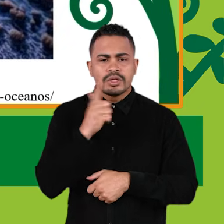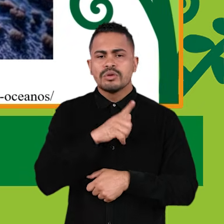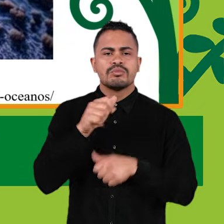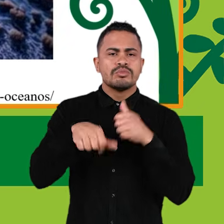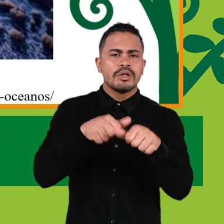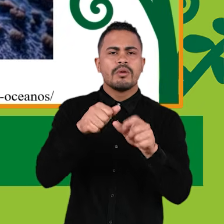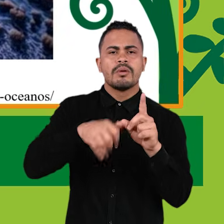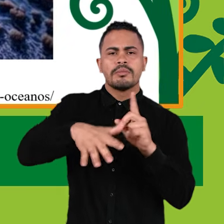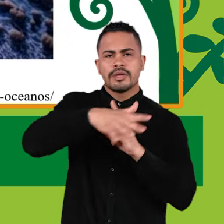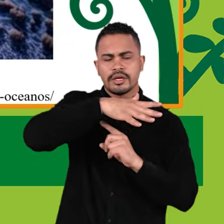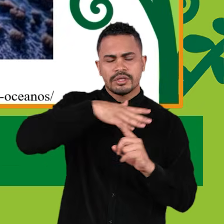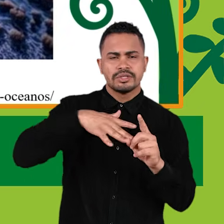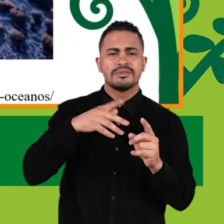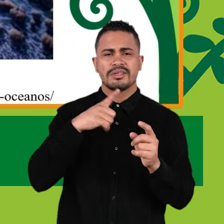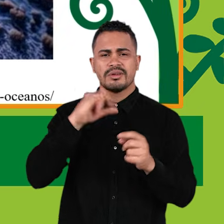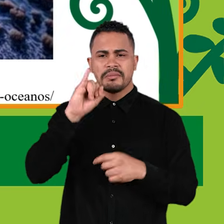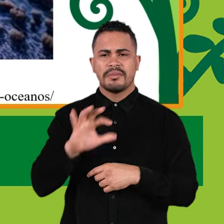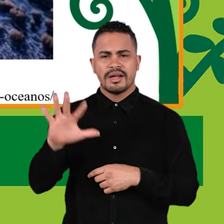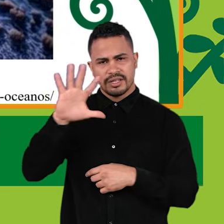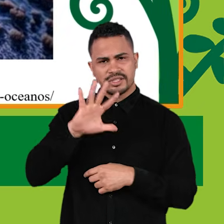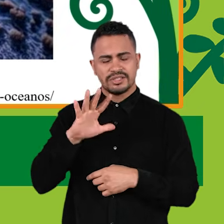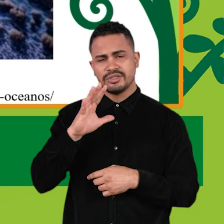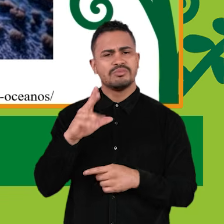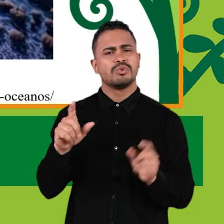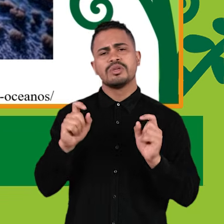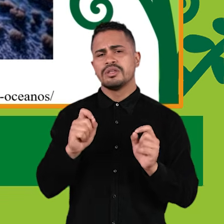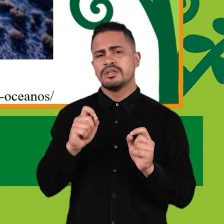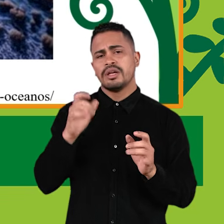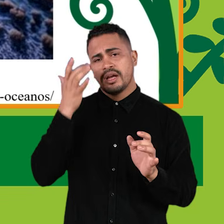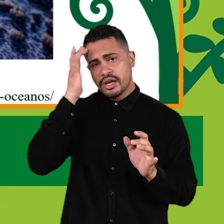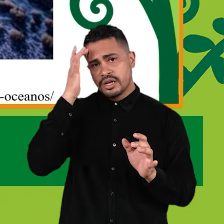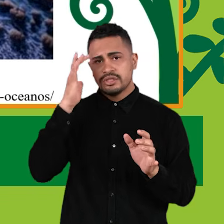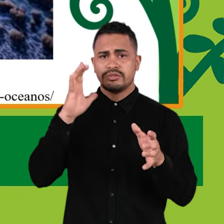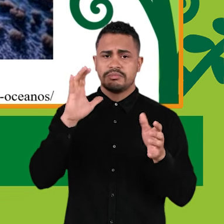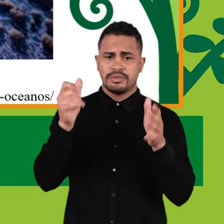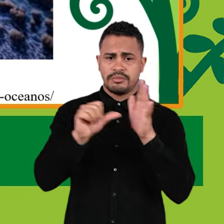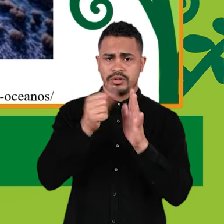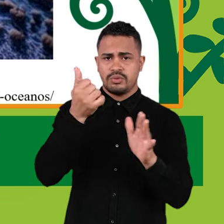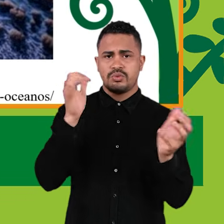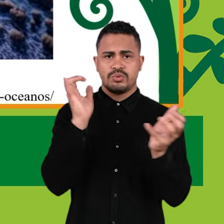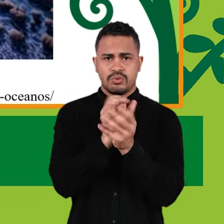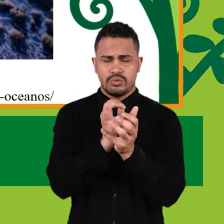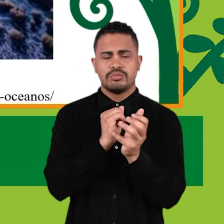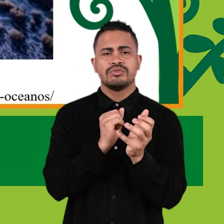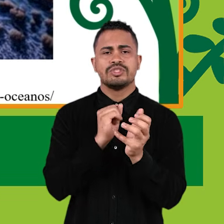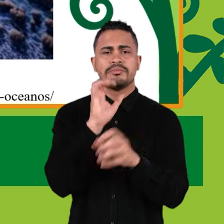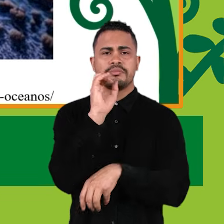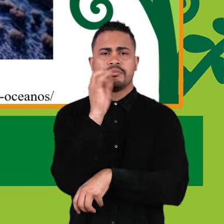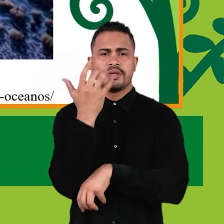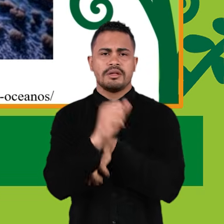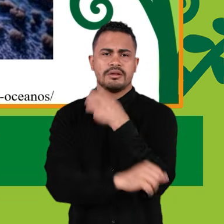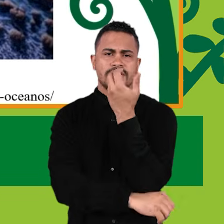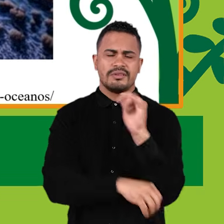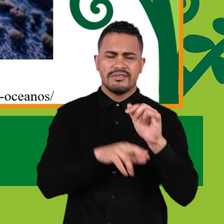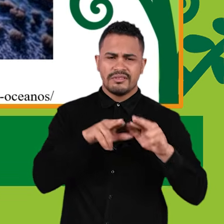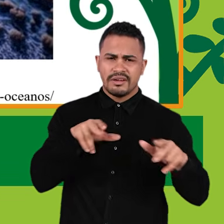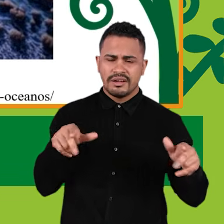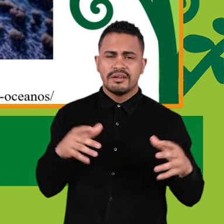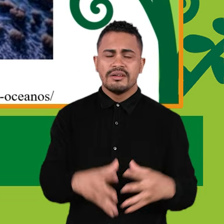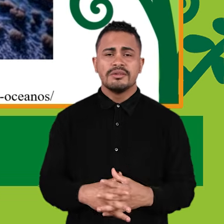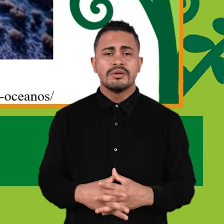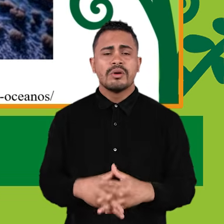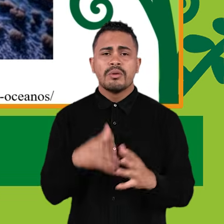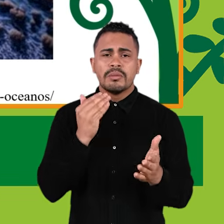nosso ambiente, né? A gente tem aqui uma imagem do que seriam os primeiros grupos de seres fotossintetizantes que formam os chamados estromatólitos,